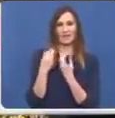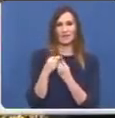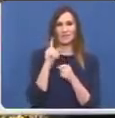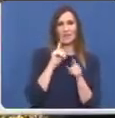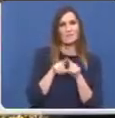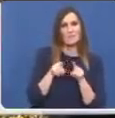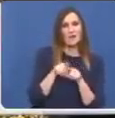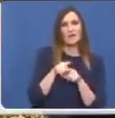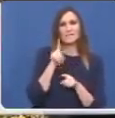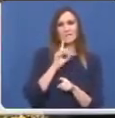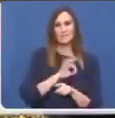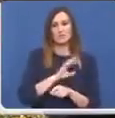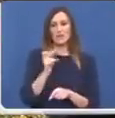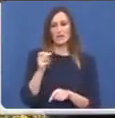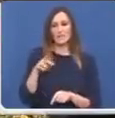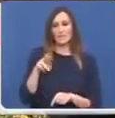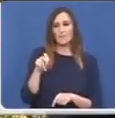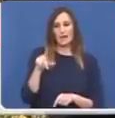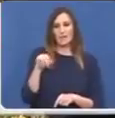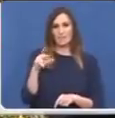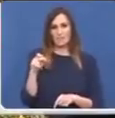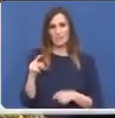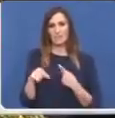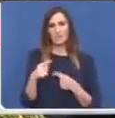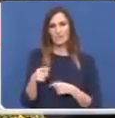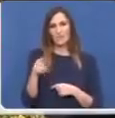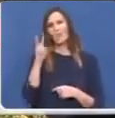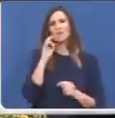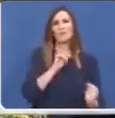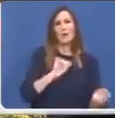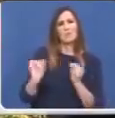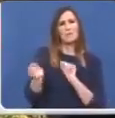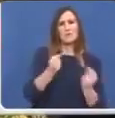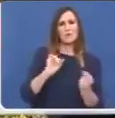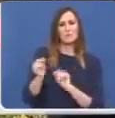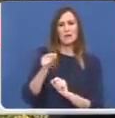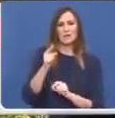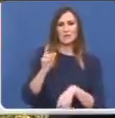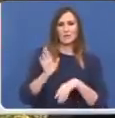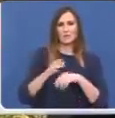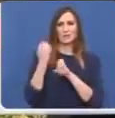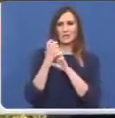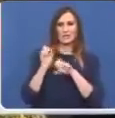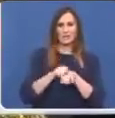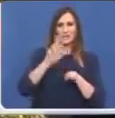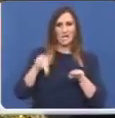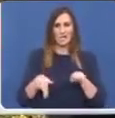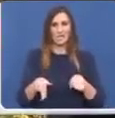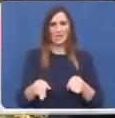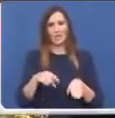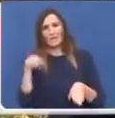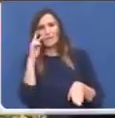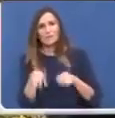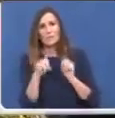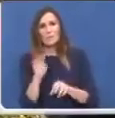Amália, depois, quando eu ouvi-os a discutir, eu saí da carrinha, fui